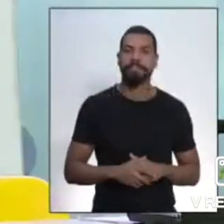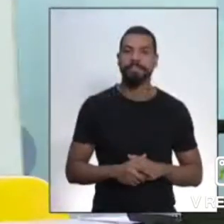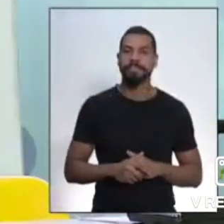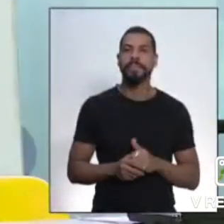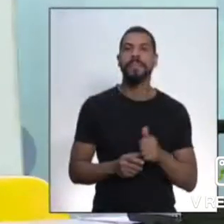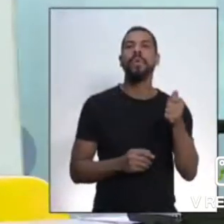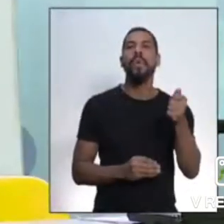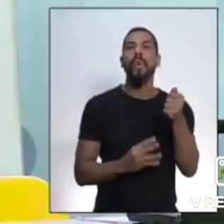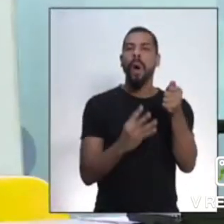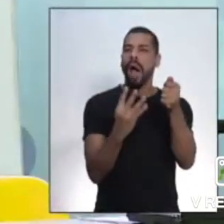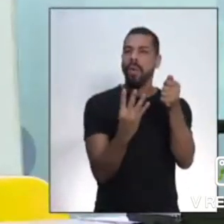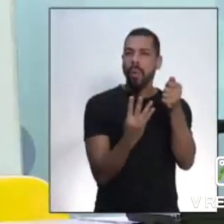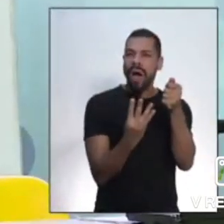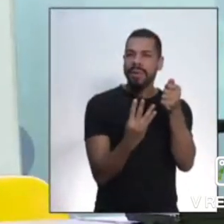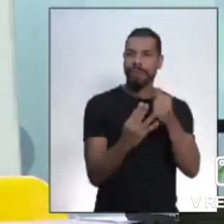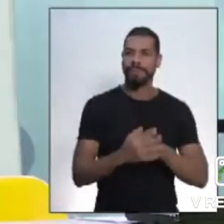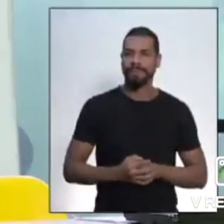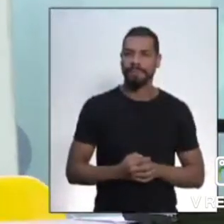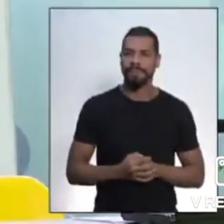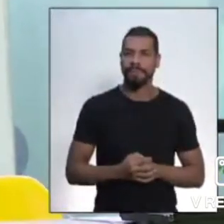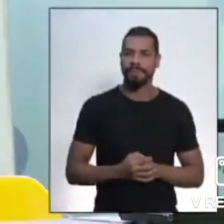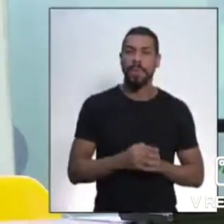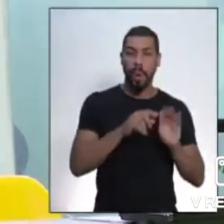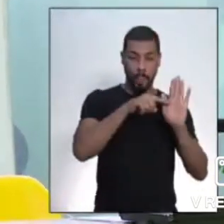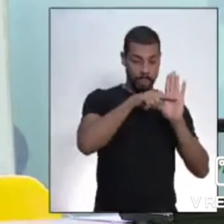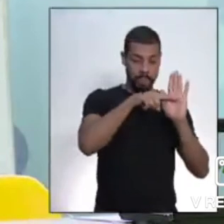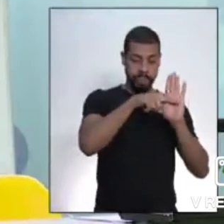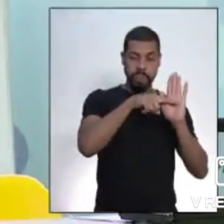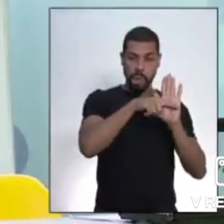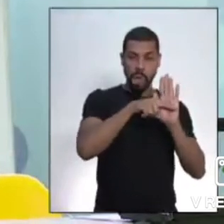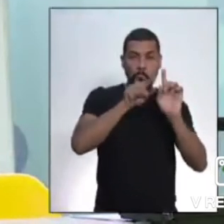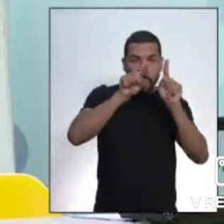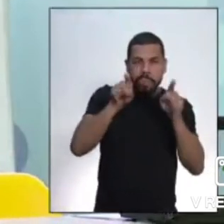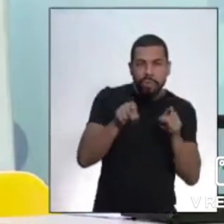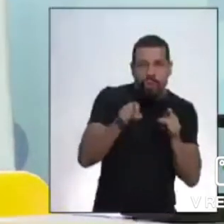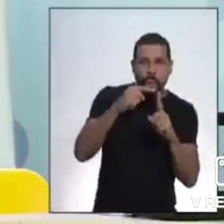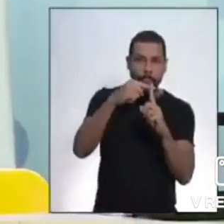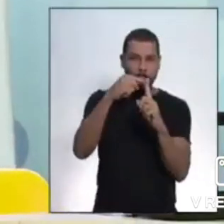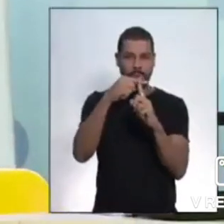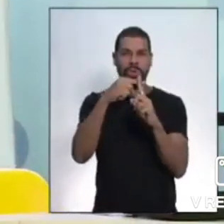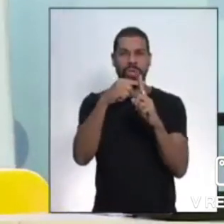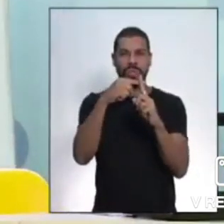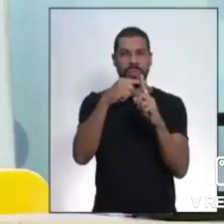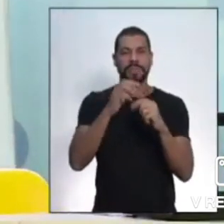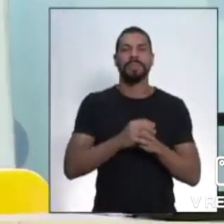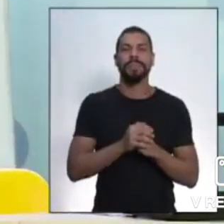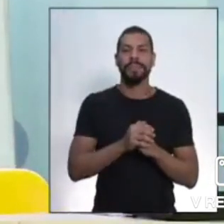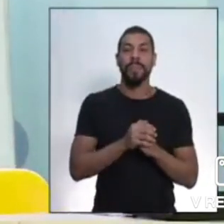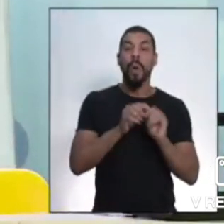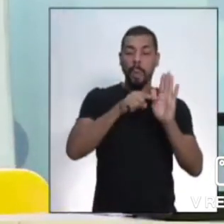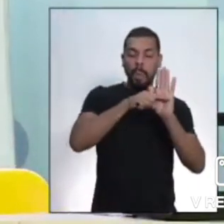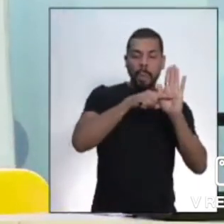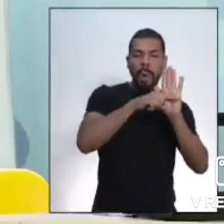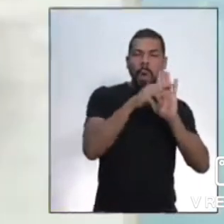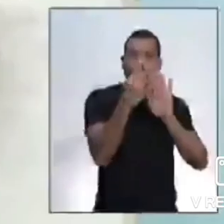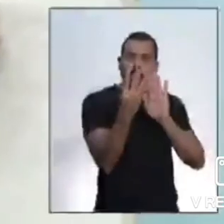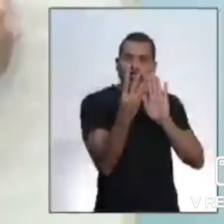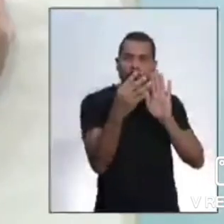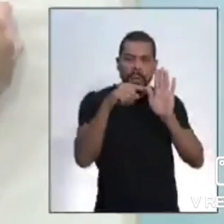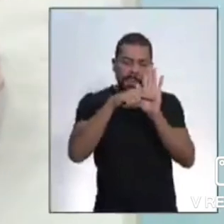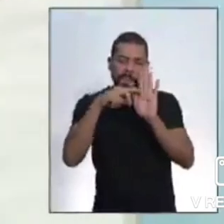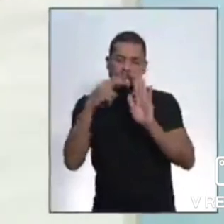A4, menos, e o 4 positivo aqui, regra de sinal, menos 4,